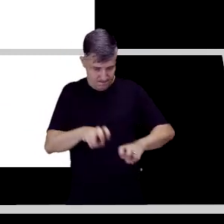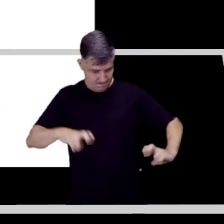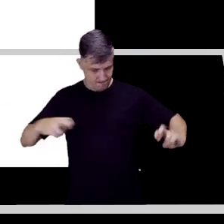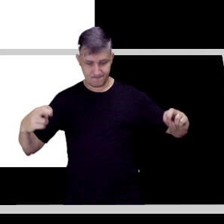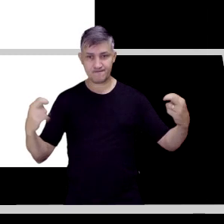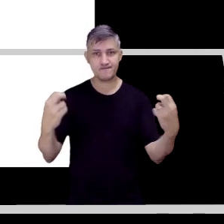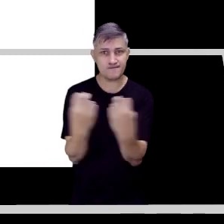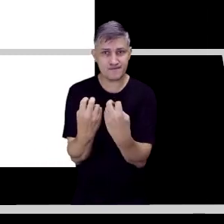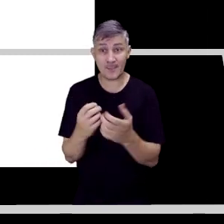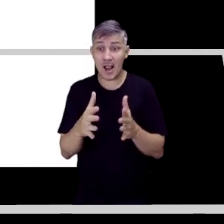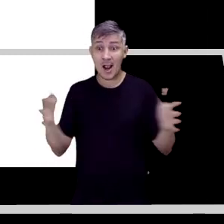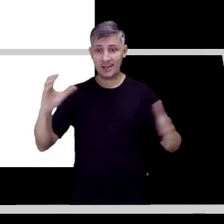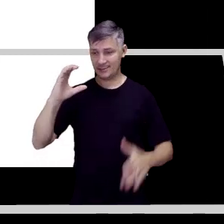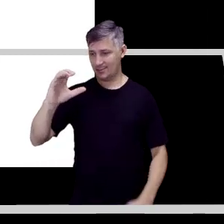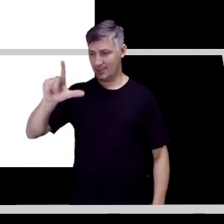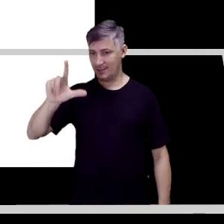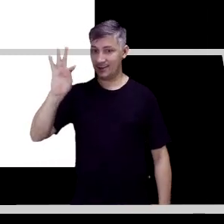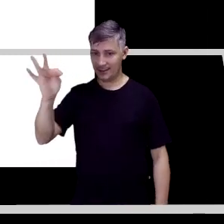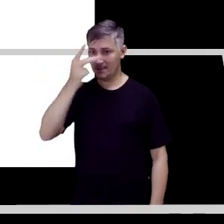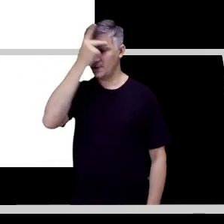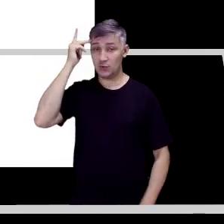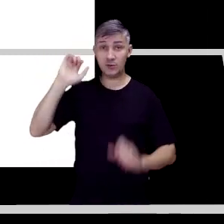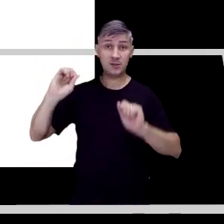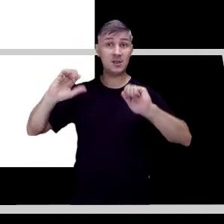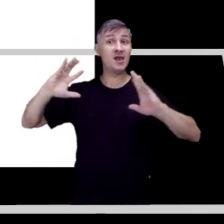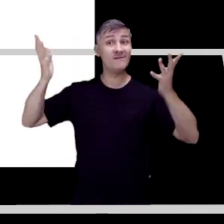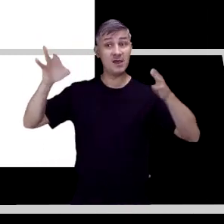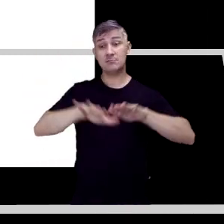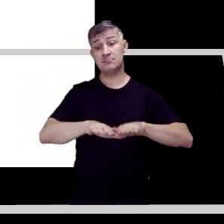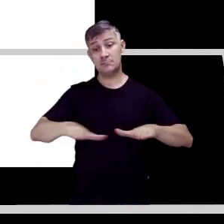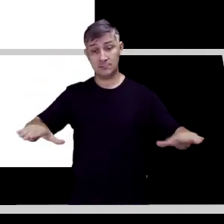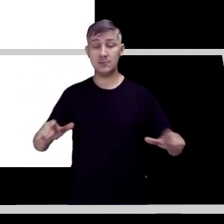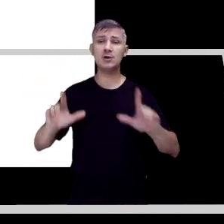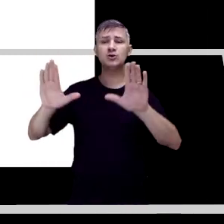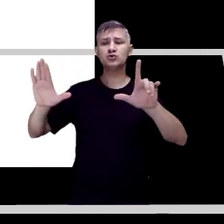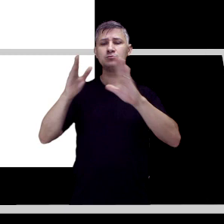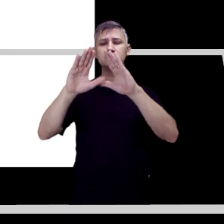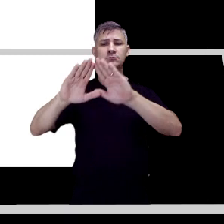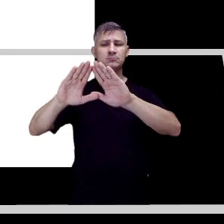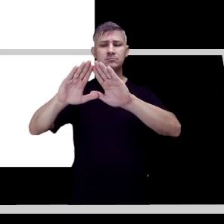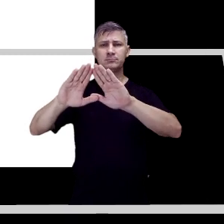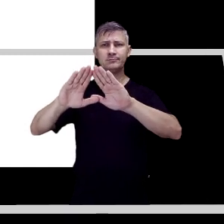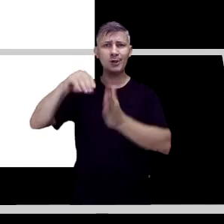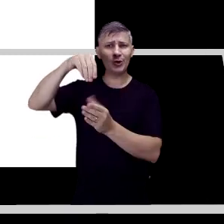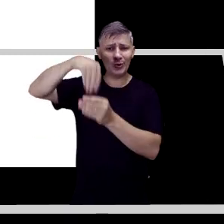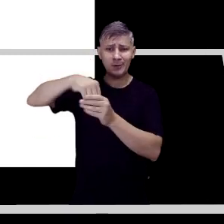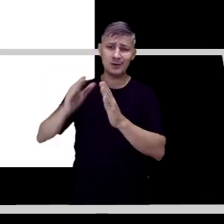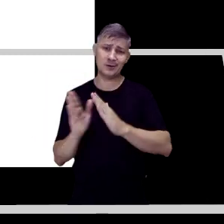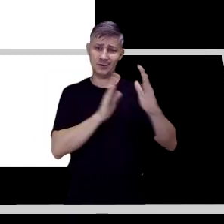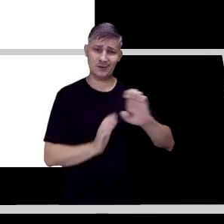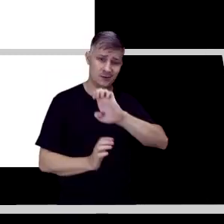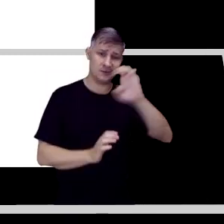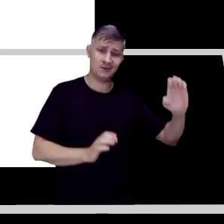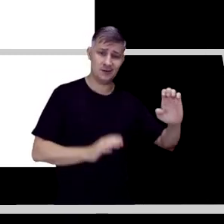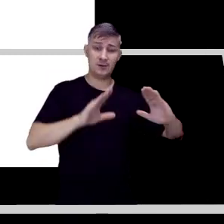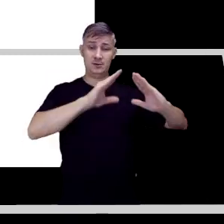mesa comunitária gigante de CLT, para receber grandes eventos. Esse no meio é um caleidoscópio menor,